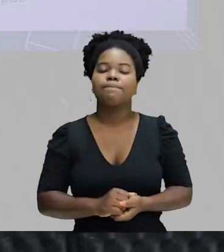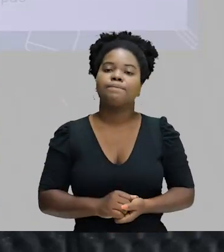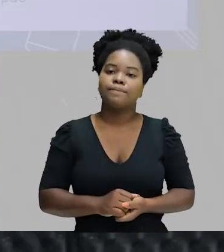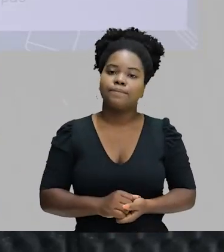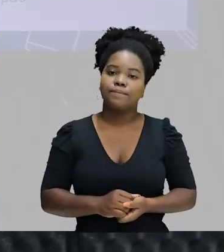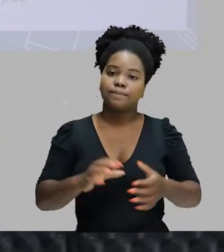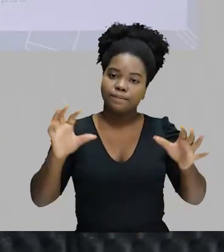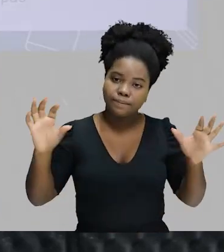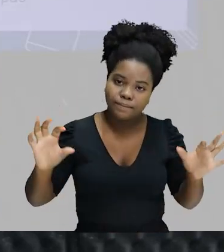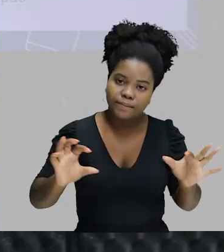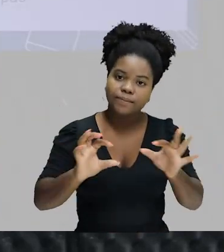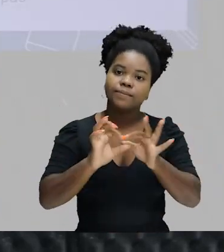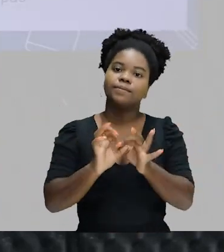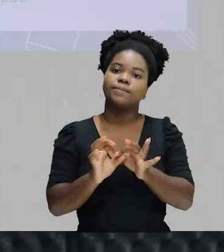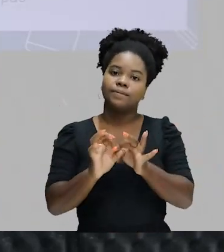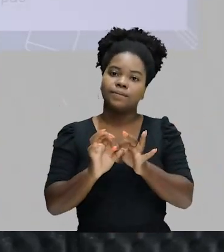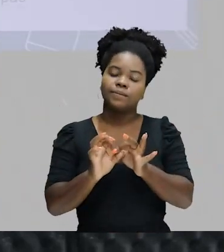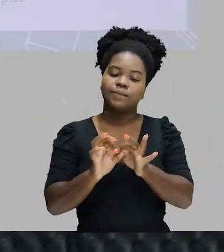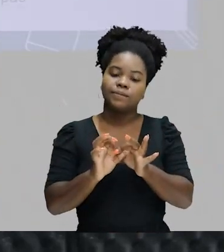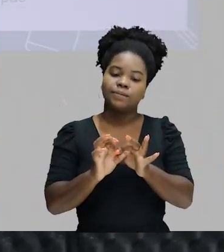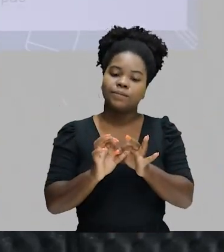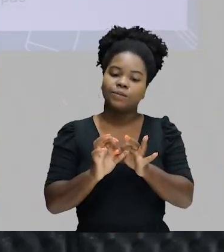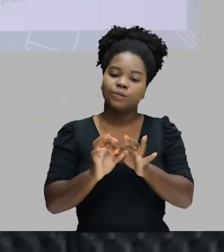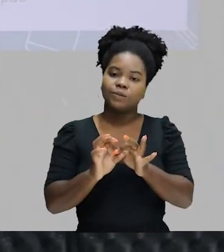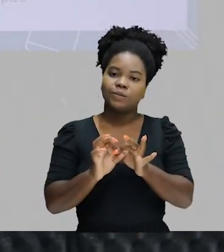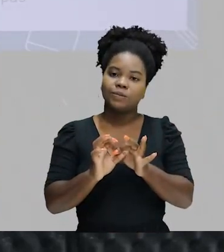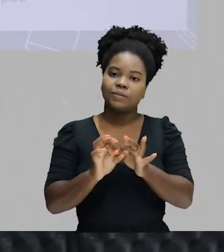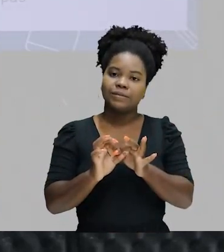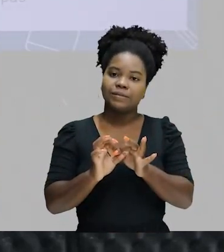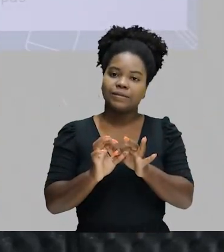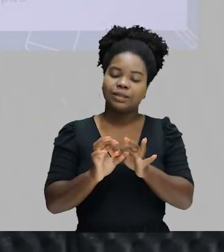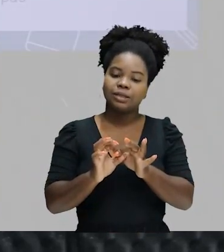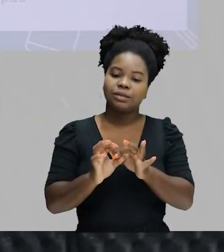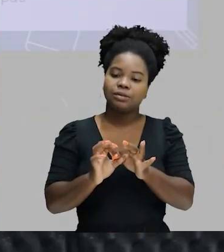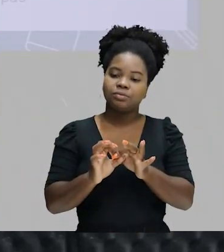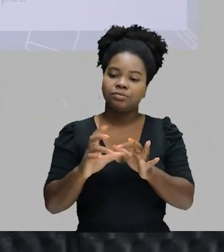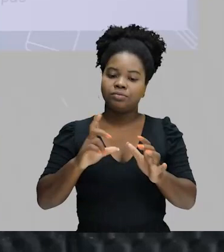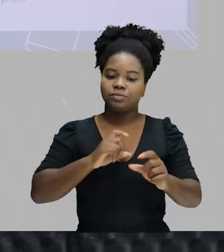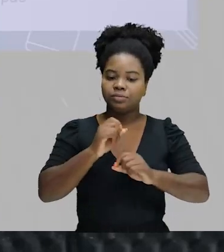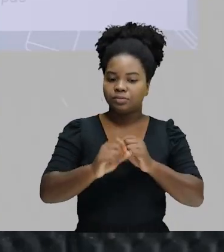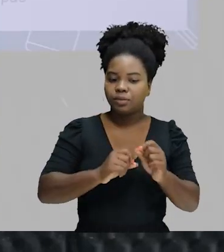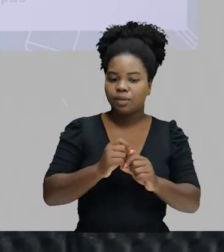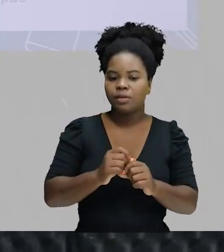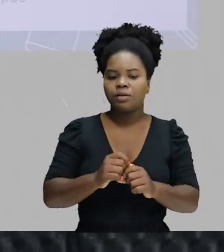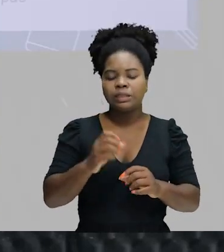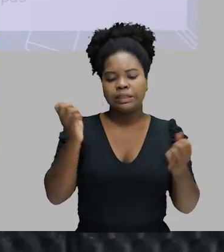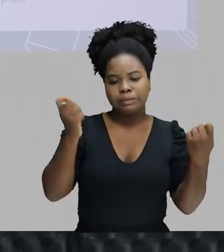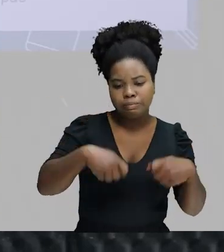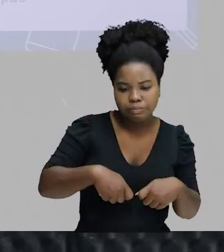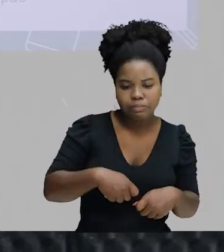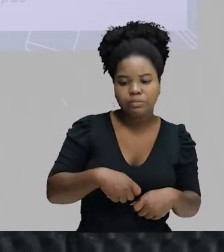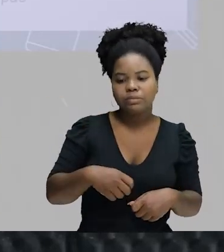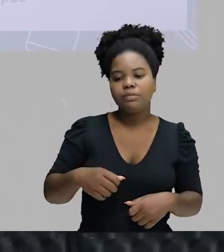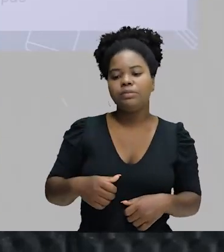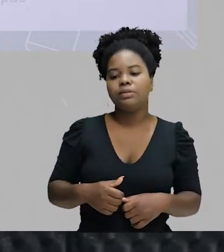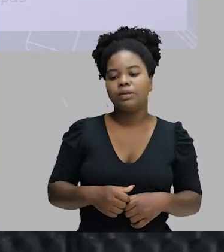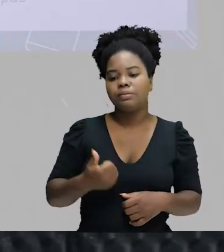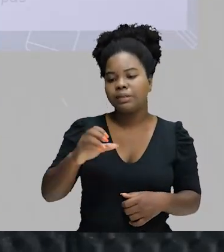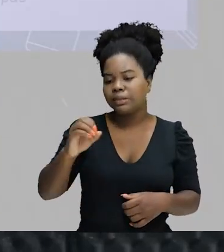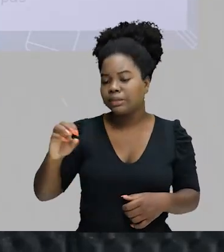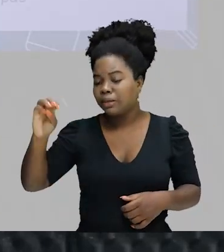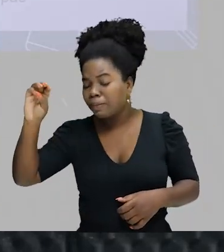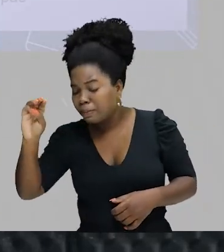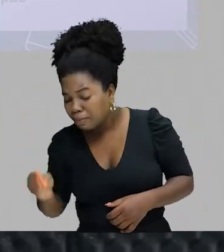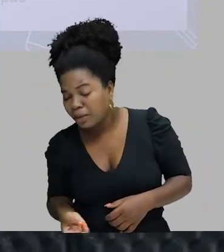vai unir essas unidades, né, aqui, essa união, como foi visto, pode chegar até 100.000 unidades monoméricas. Nós vamos ter